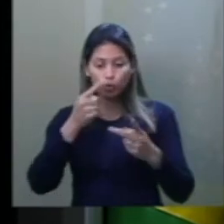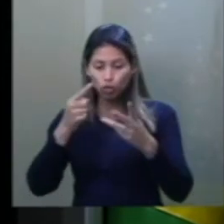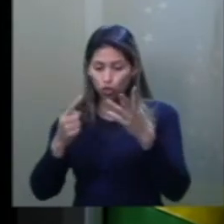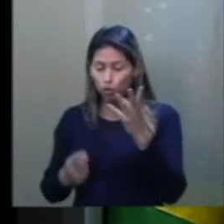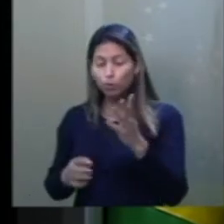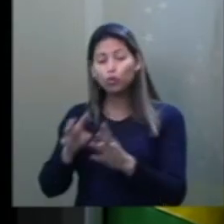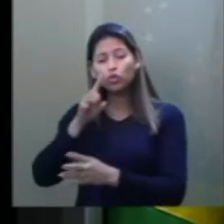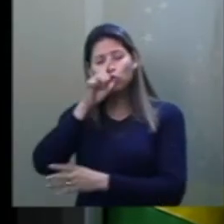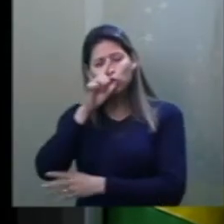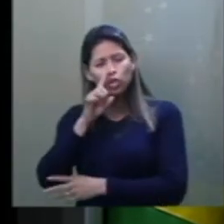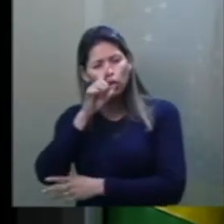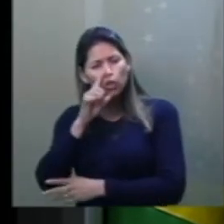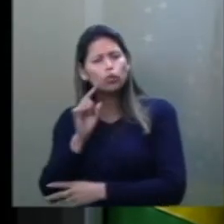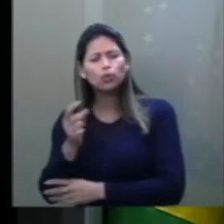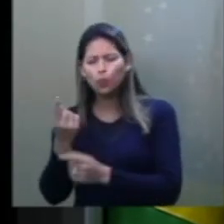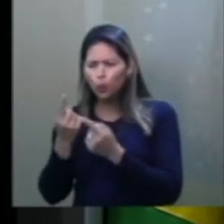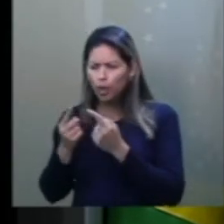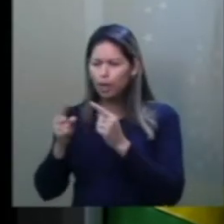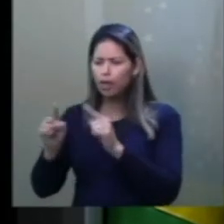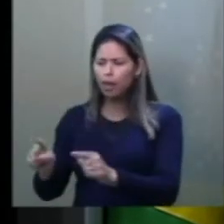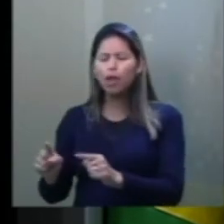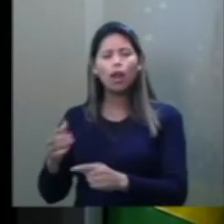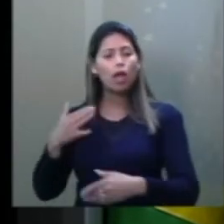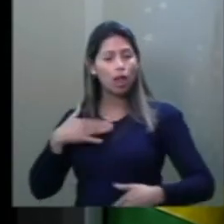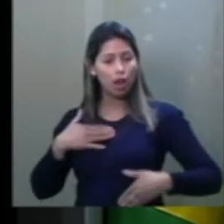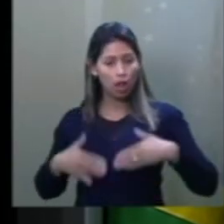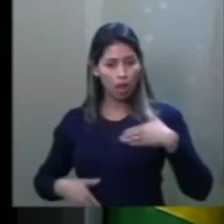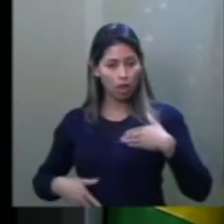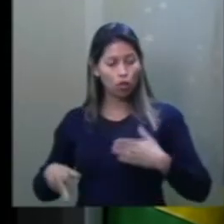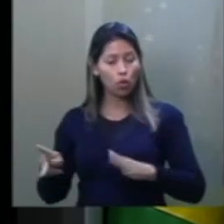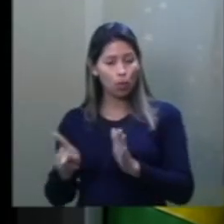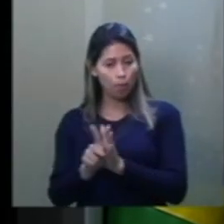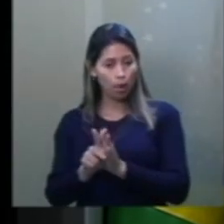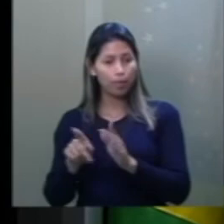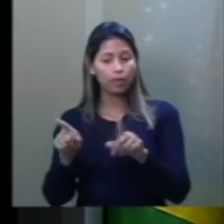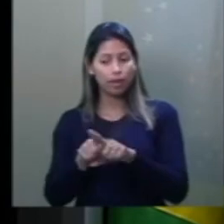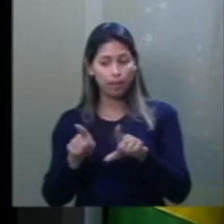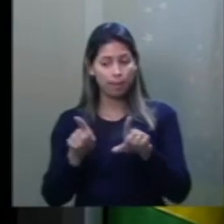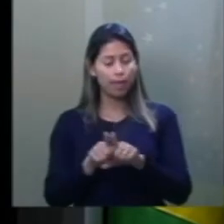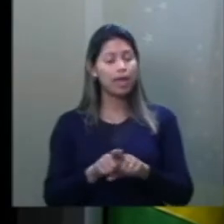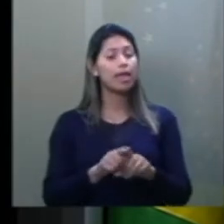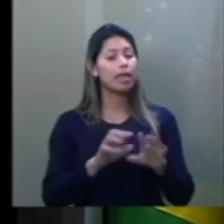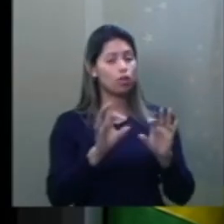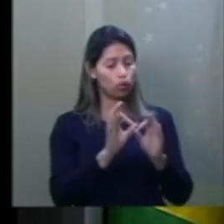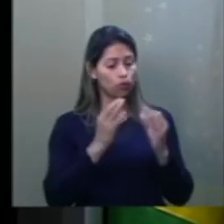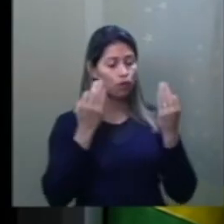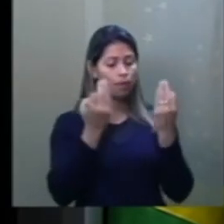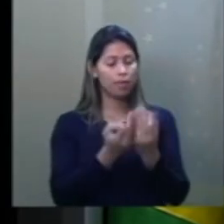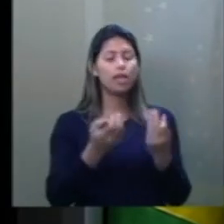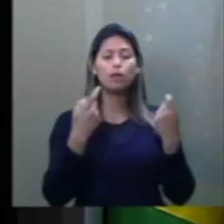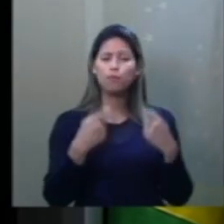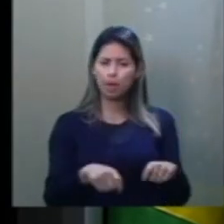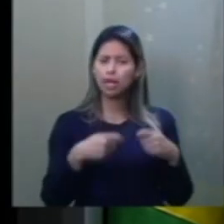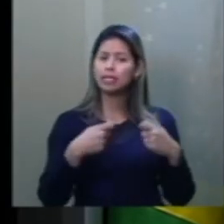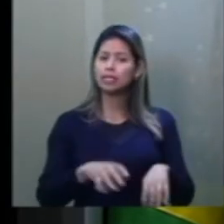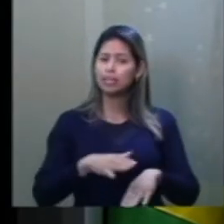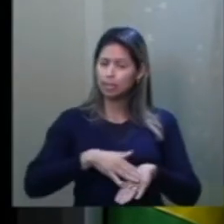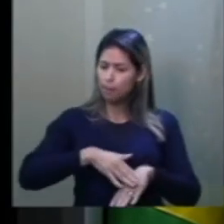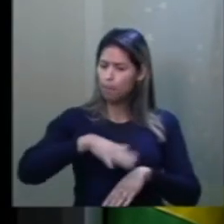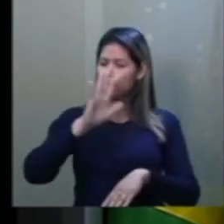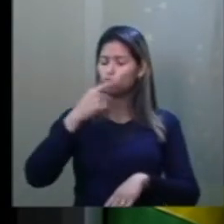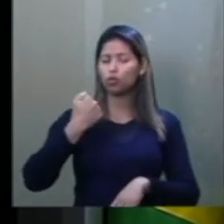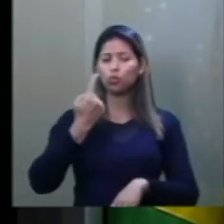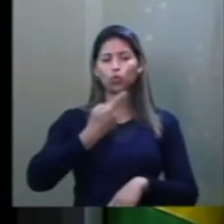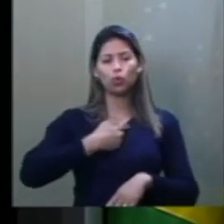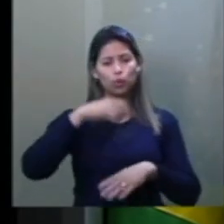inclusive contra a integridade física própria e de seus familiares. São merecedores, mais do que do nosso respeito,